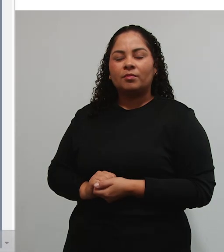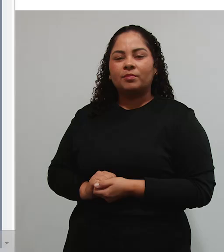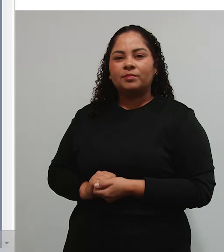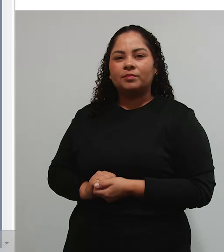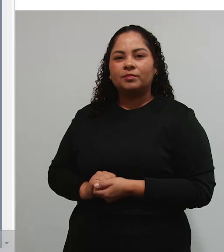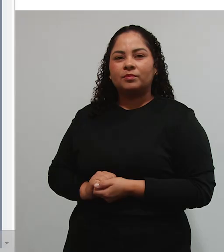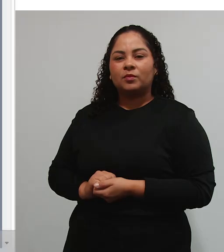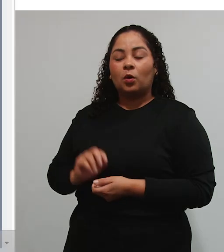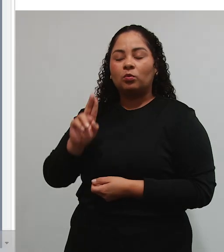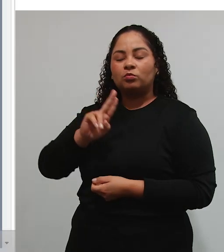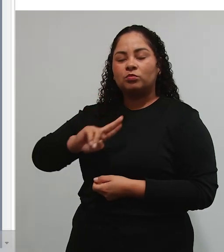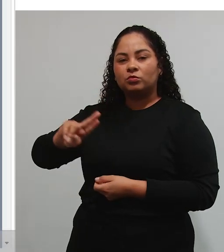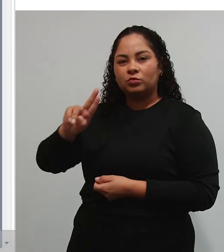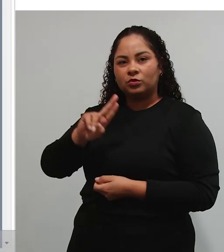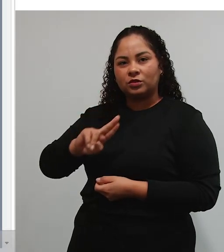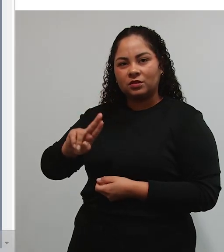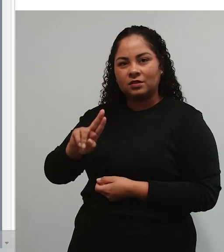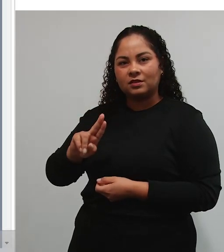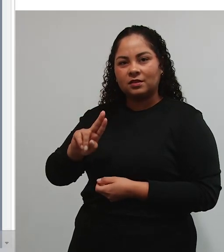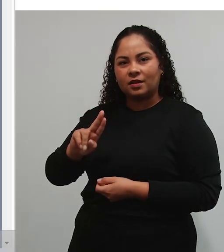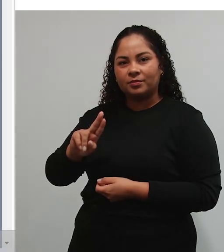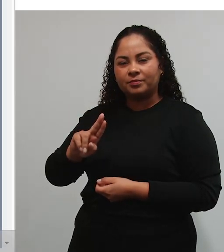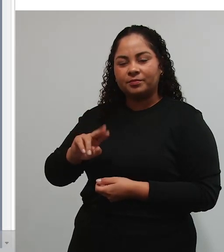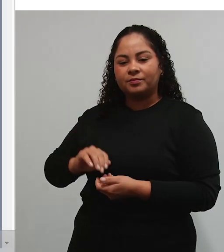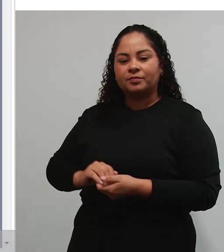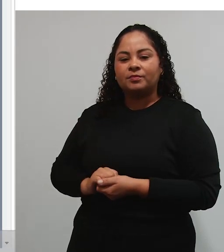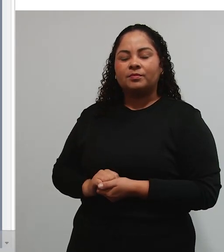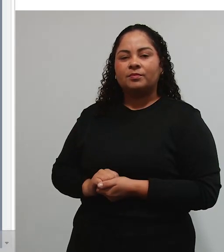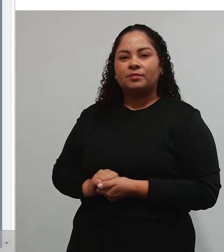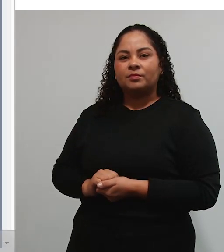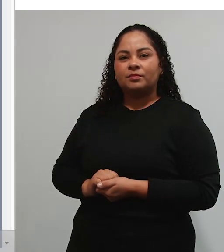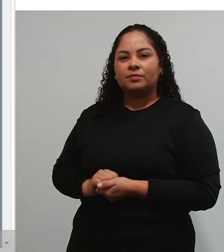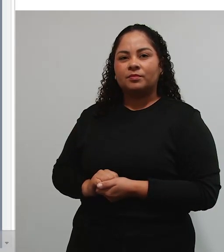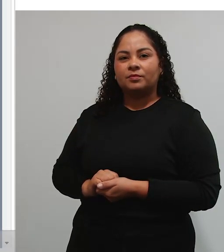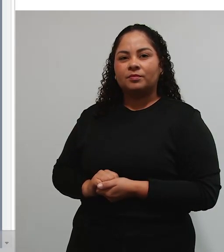o Vladimir Miotello, no qual